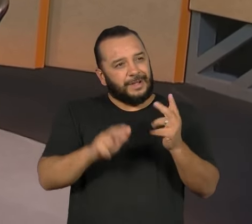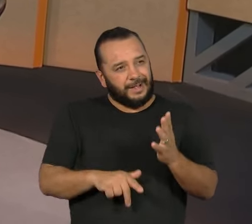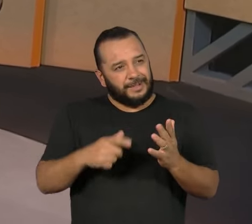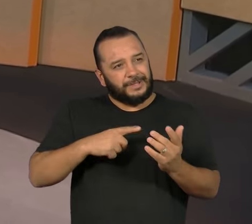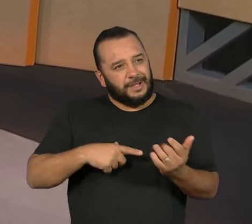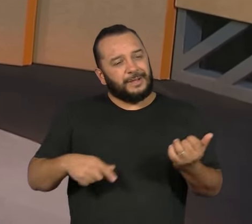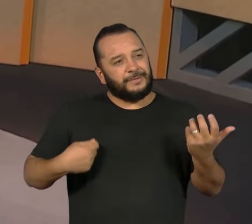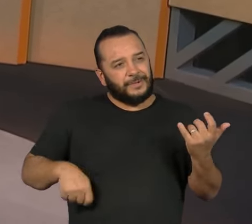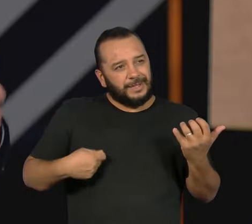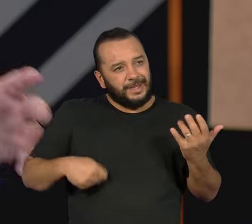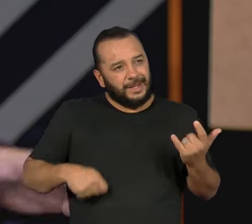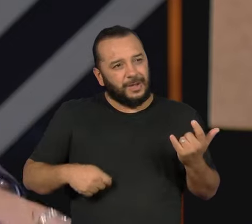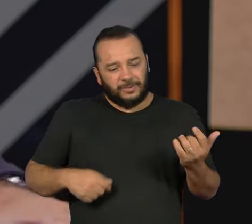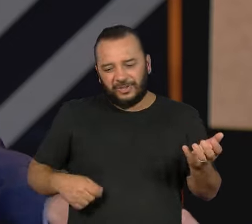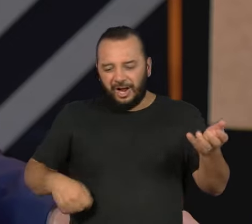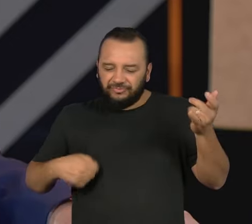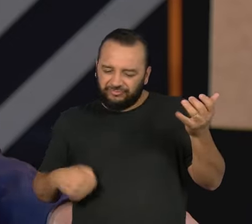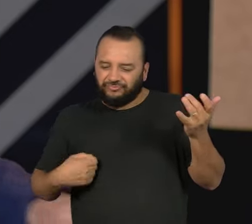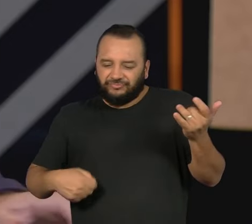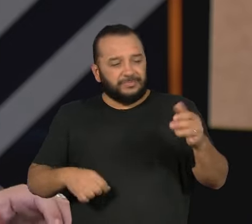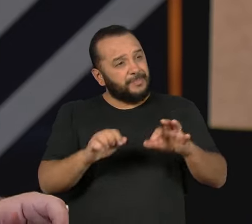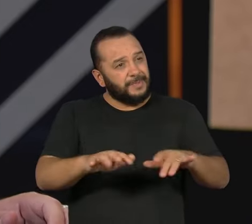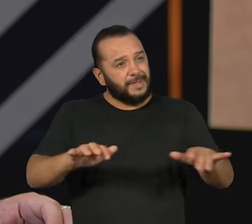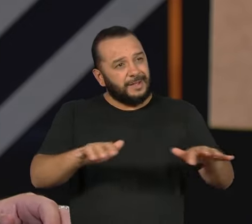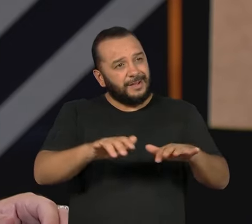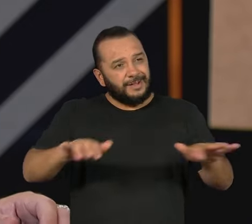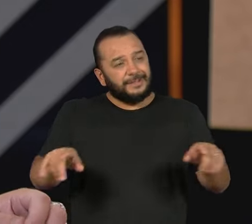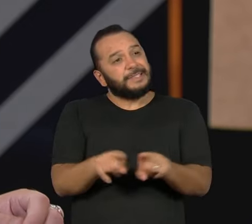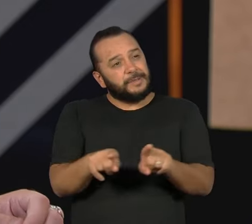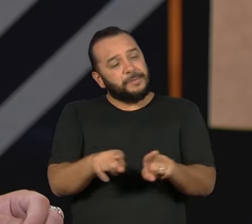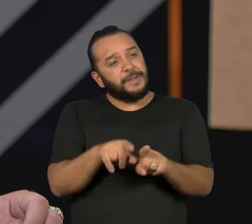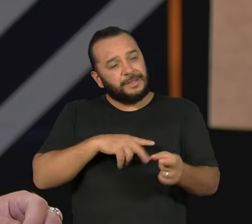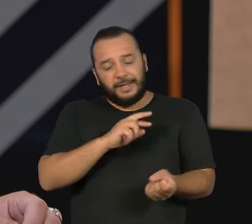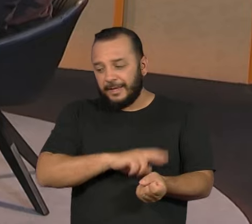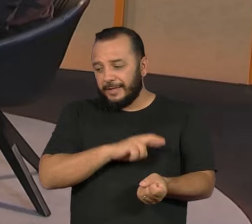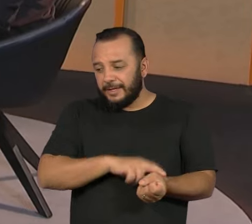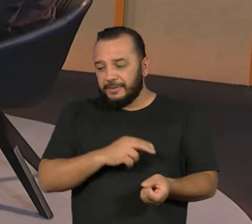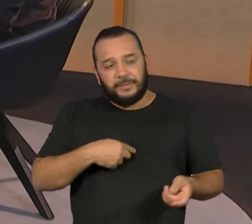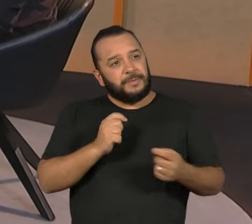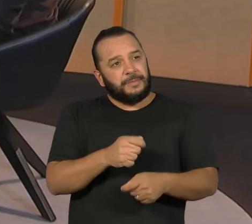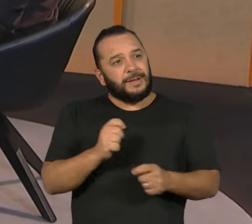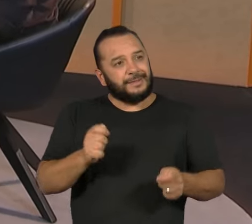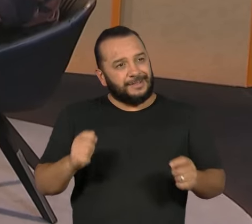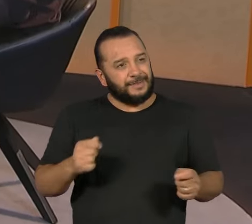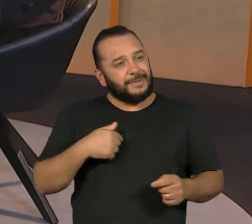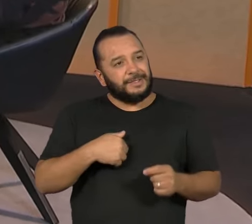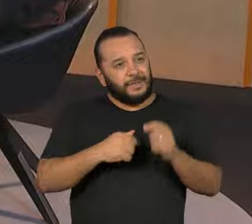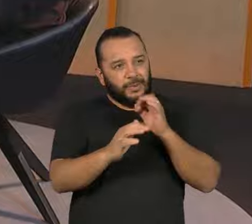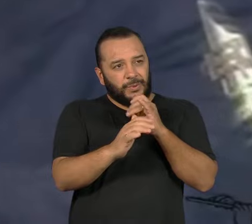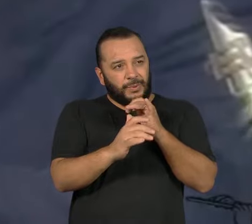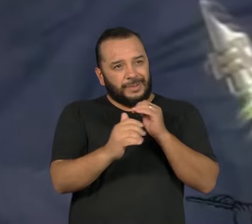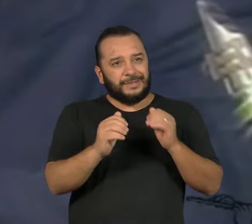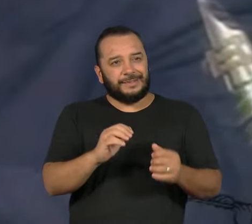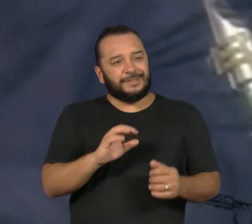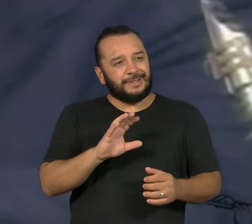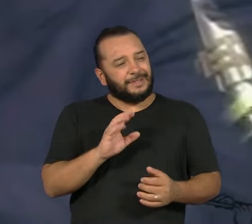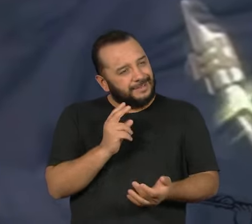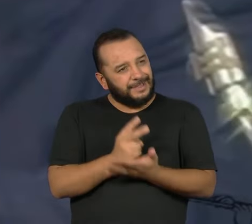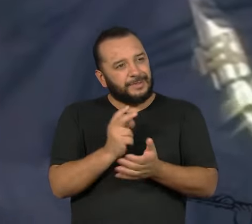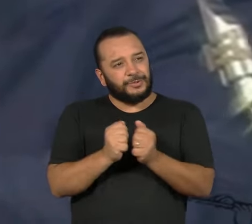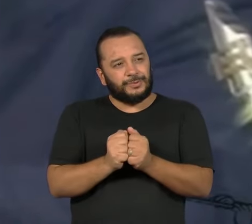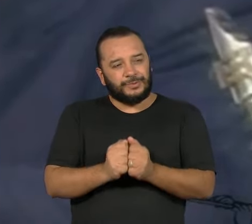guitarra, contrabaixo, piano, que eu fui obrigado a tocar piano. Tive noções de ritmo, toquei batera. Mas a flautinha sempre, sempre junto.